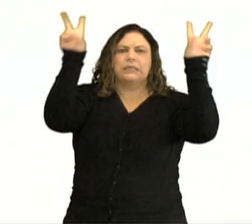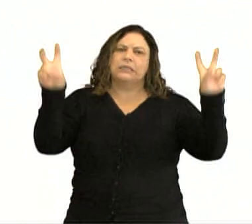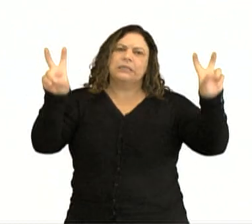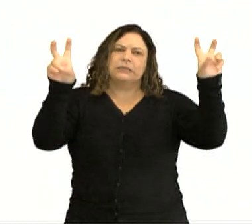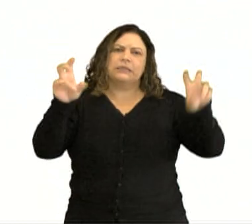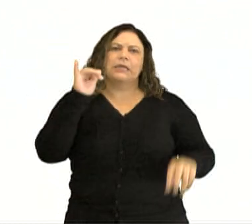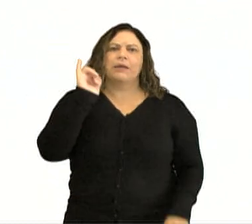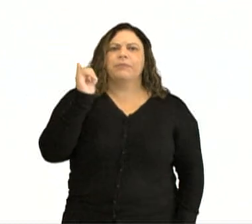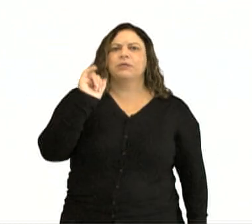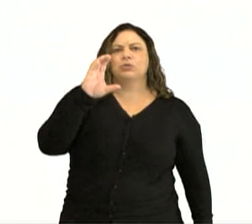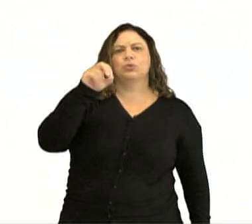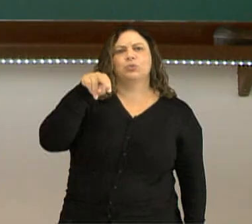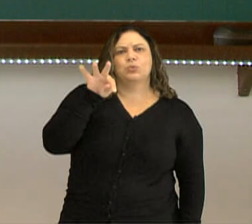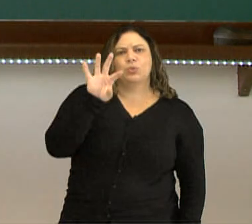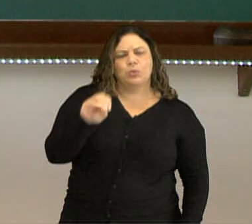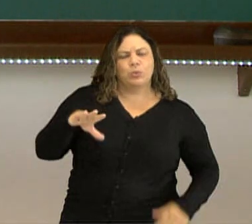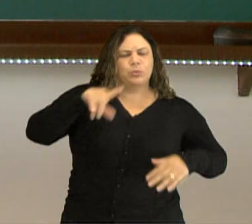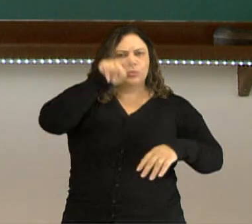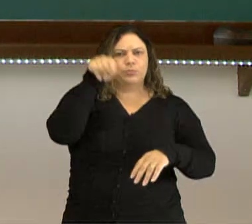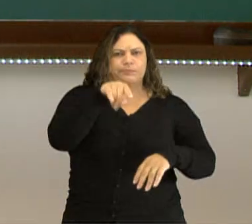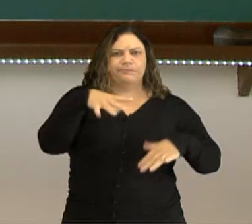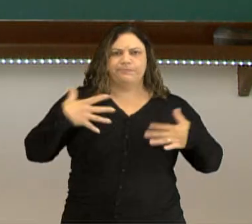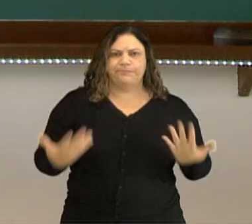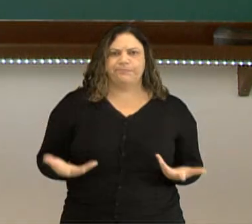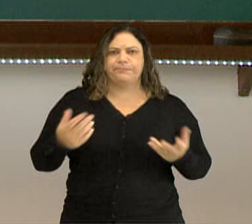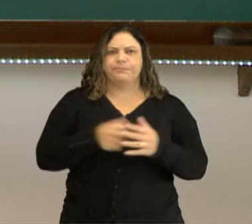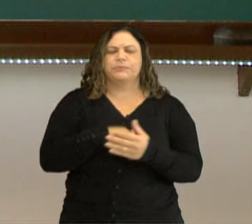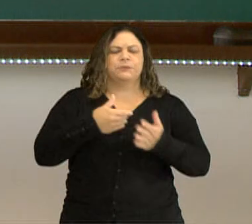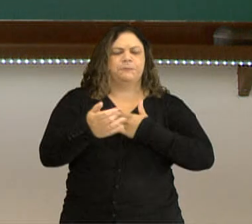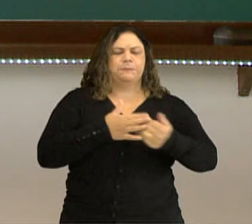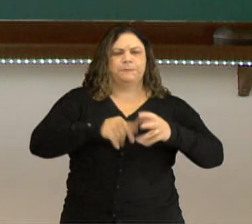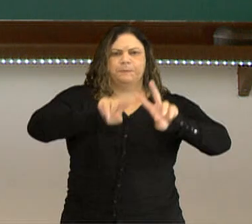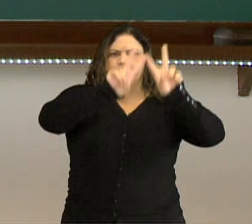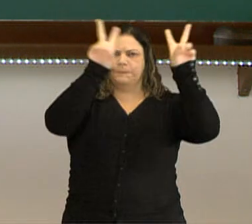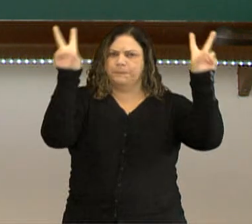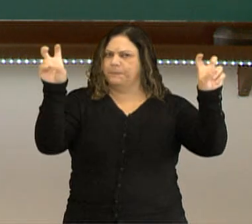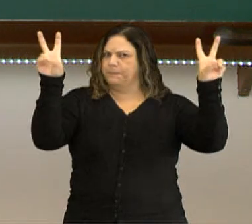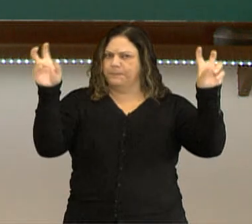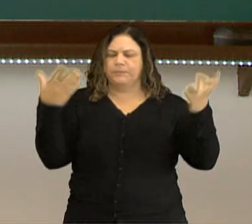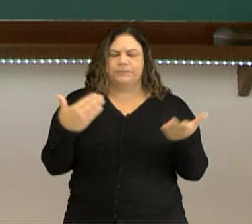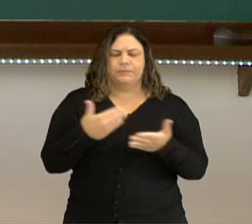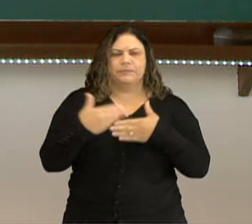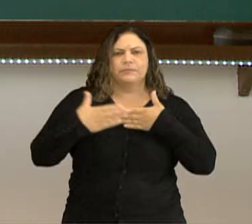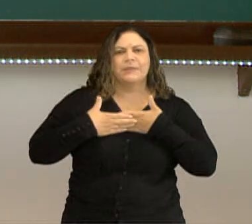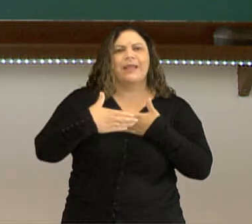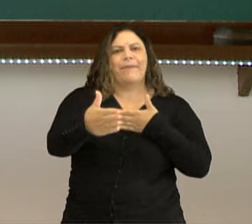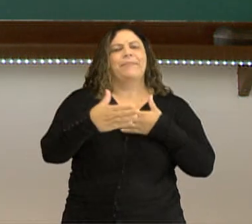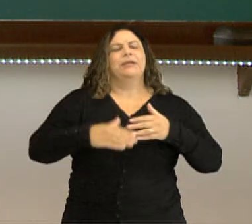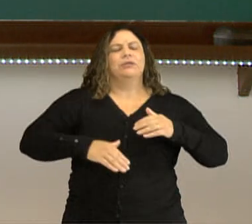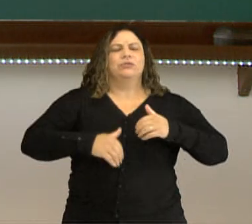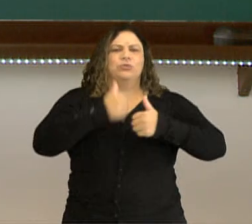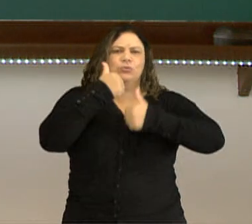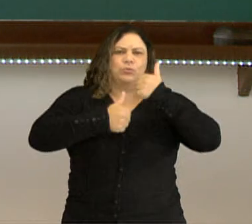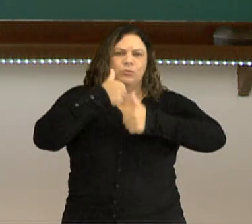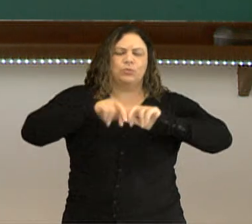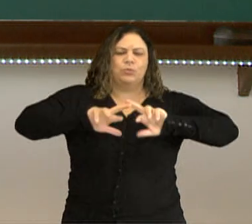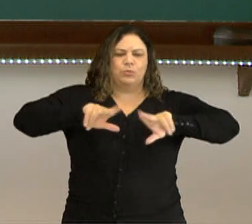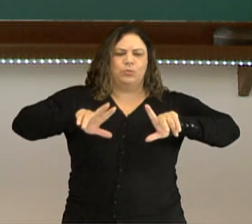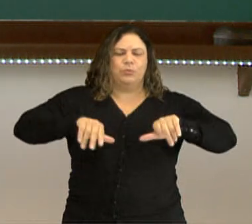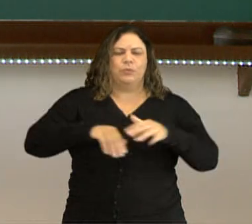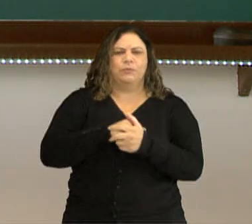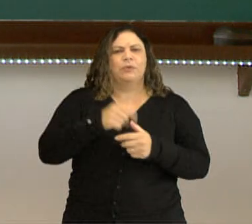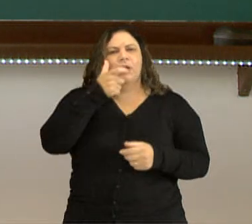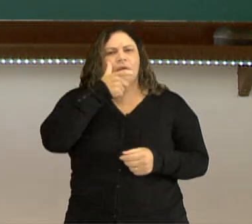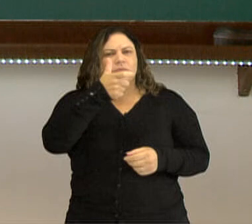conto? Então, qualquer tema, né? Aqui uma sugestão, uma partida de futebol que você foi, que você